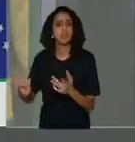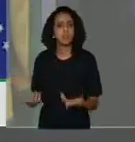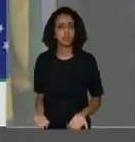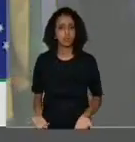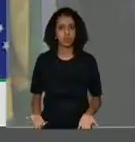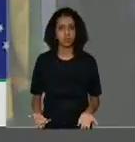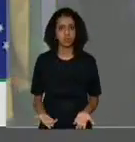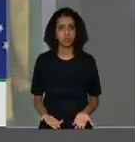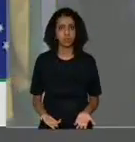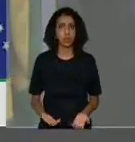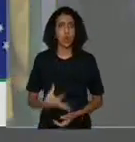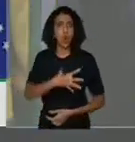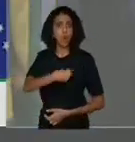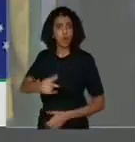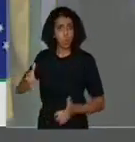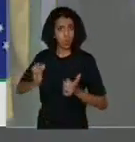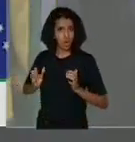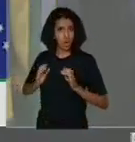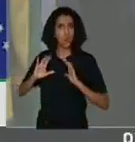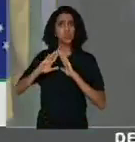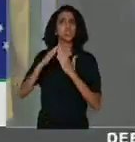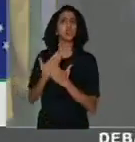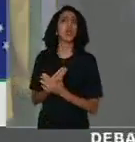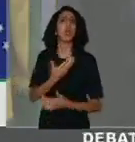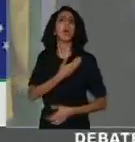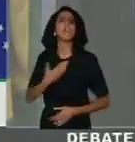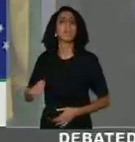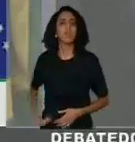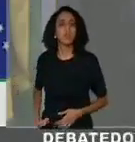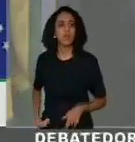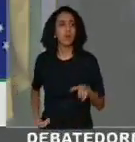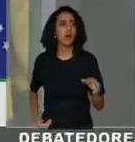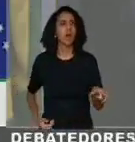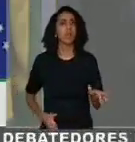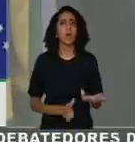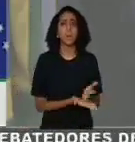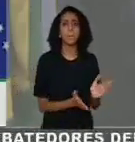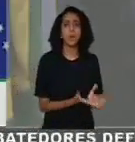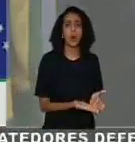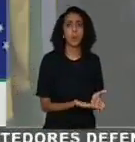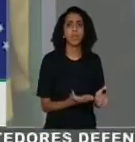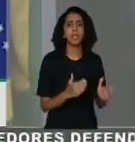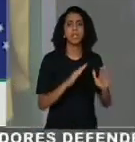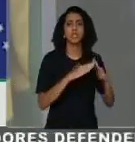Os filhos dos ricos estudam em escola pública e dos pobres escolas privadas.